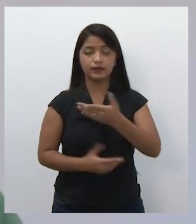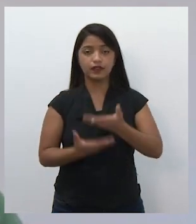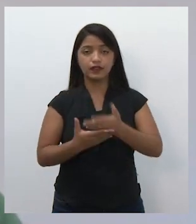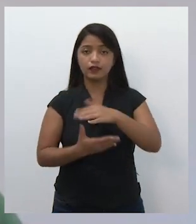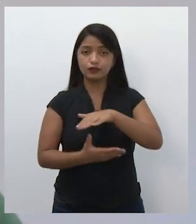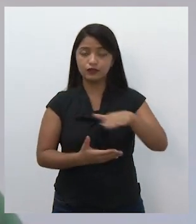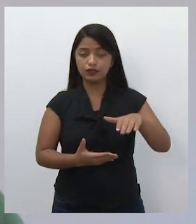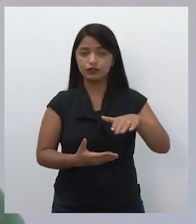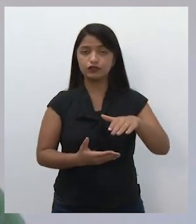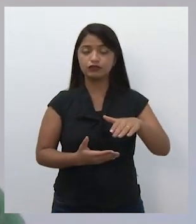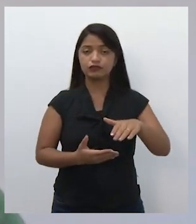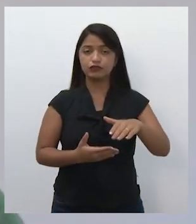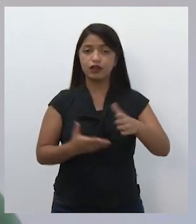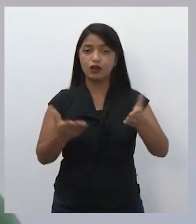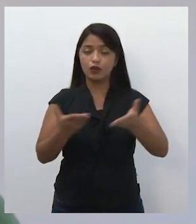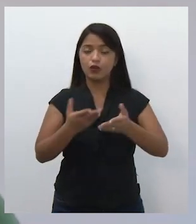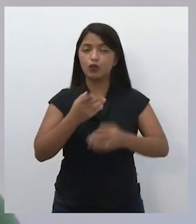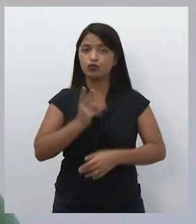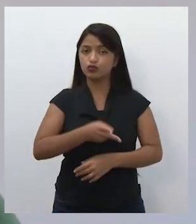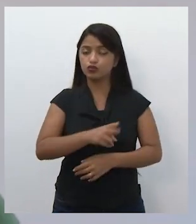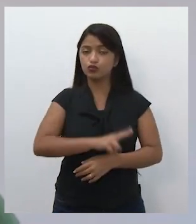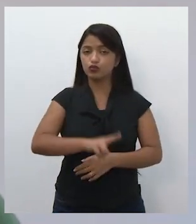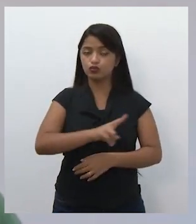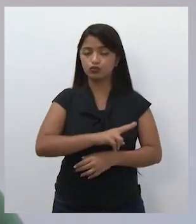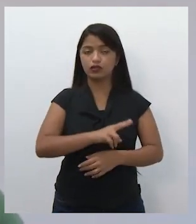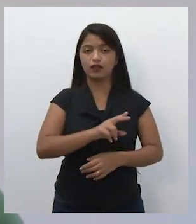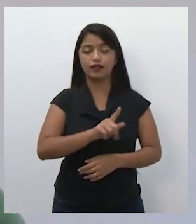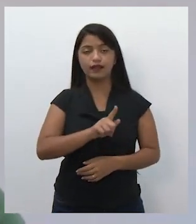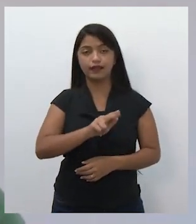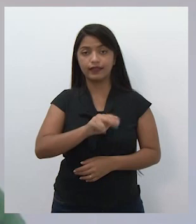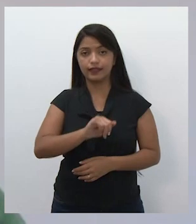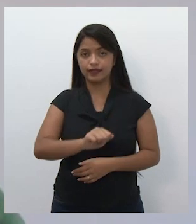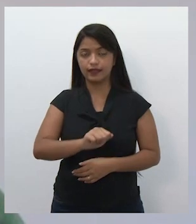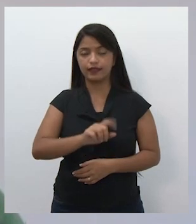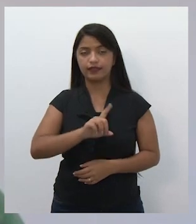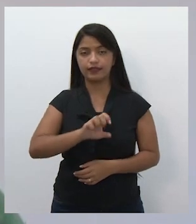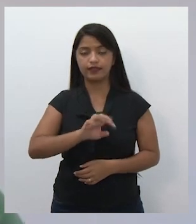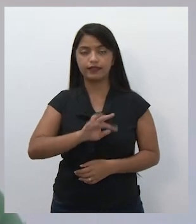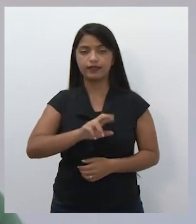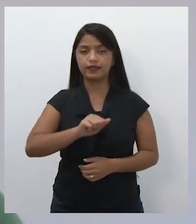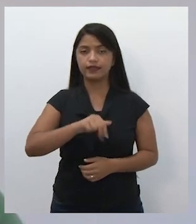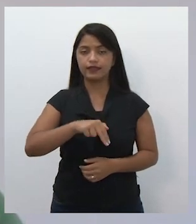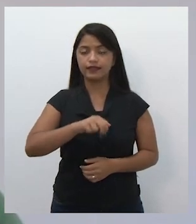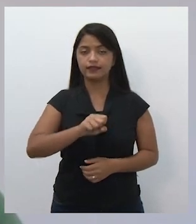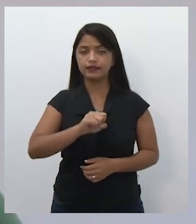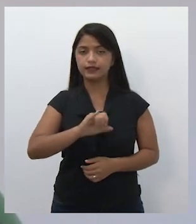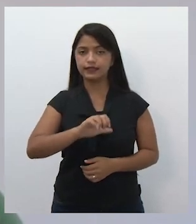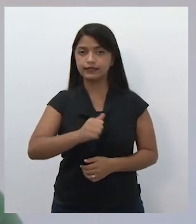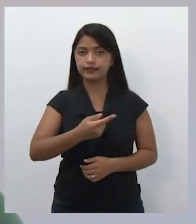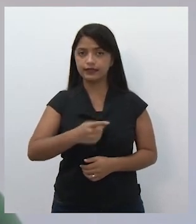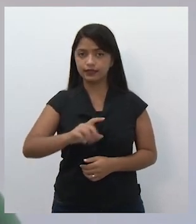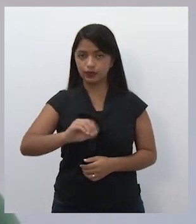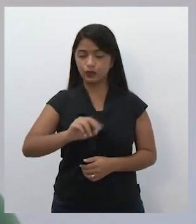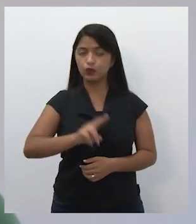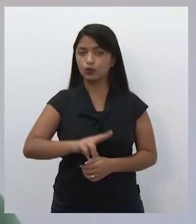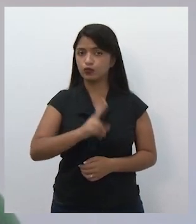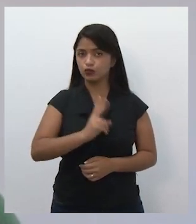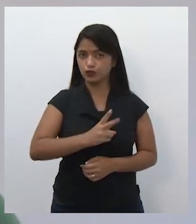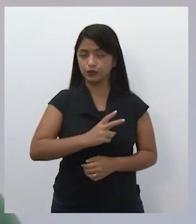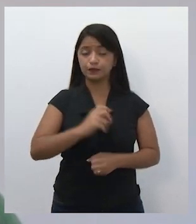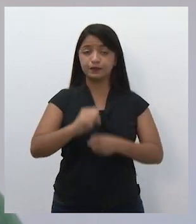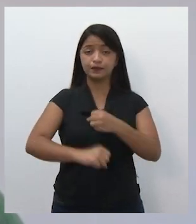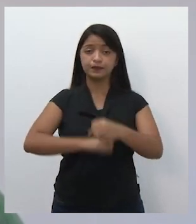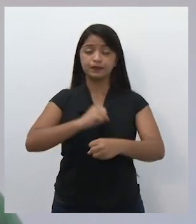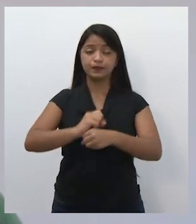irão utilizar o guia de transição, certo? No próximo ano será construído o material da